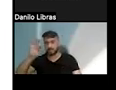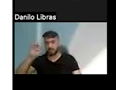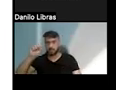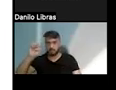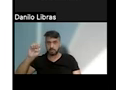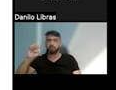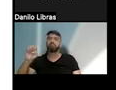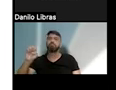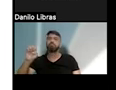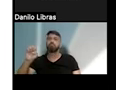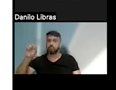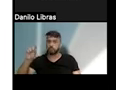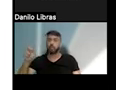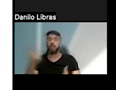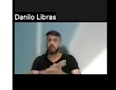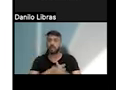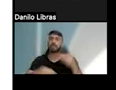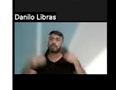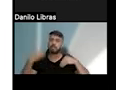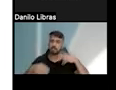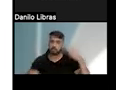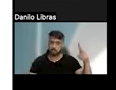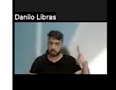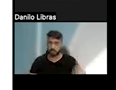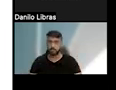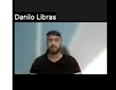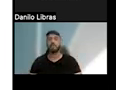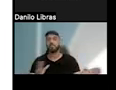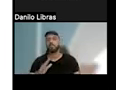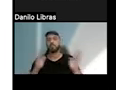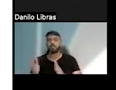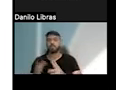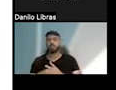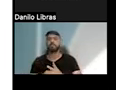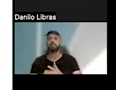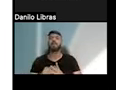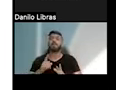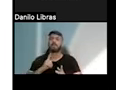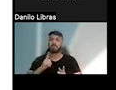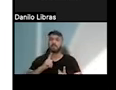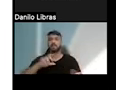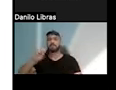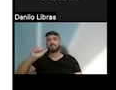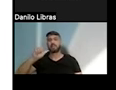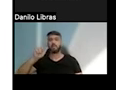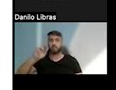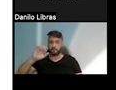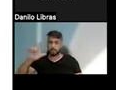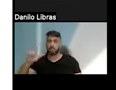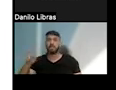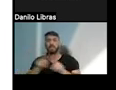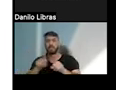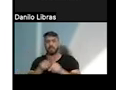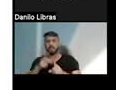levariam a um comportamento do tipo depressivo nos camundongos, e que, por outro lado, esses camundongos que receberam salubrinal, mas que também receberam